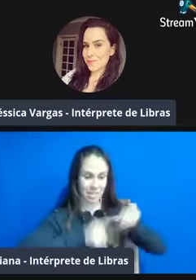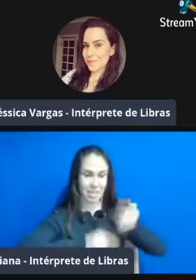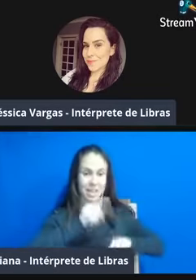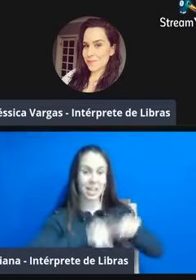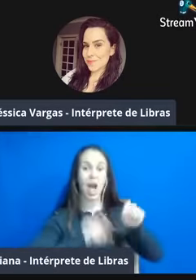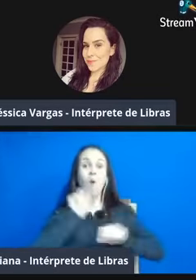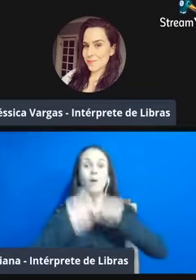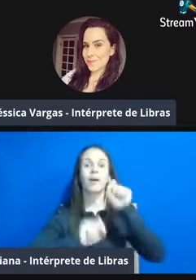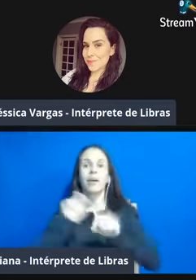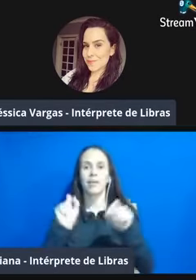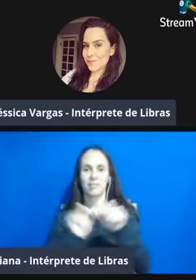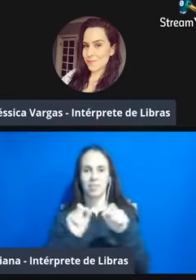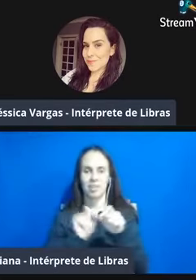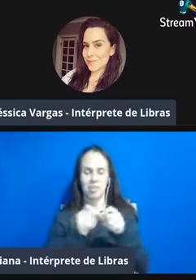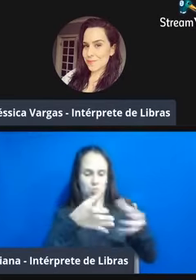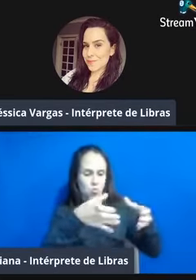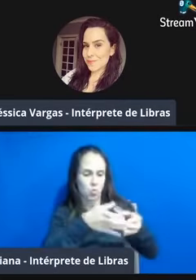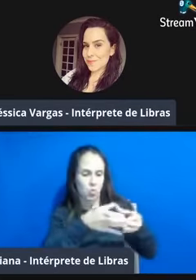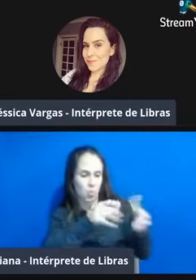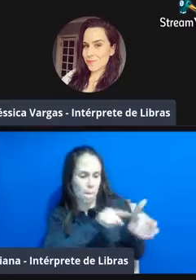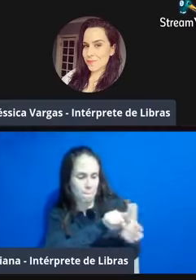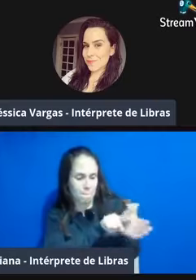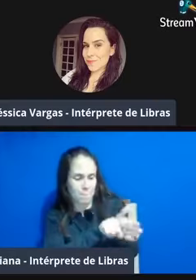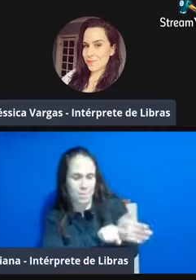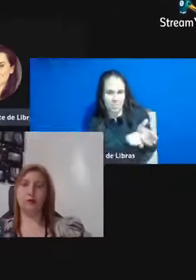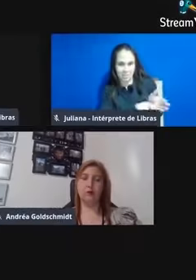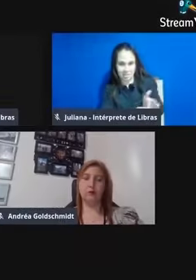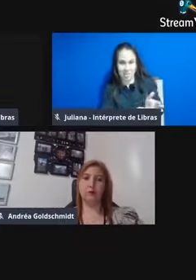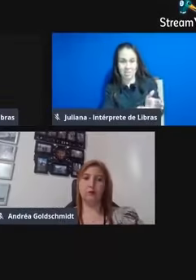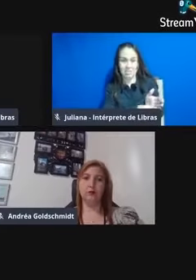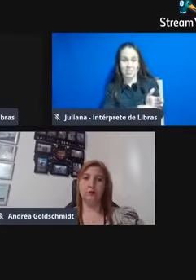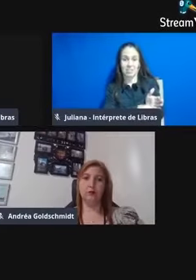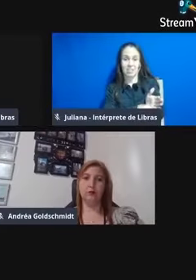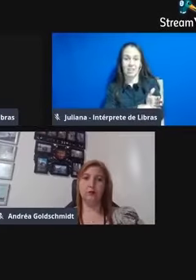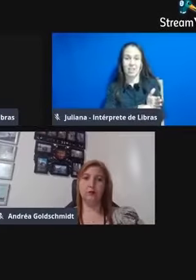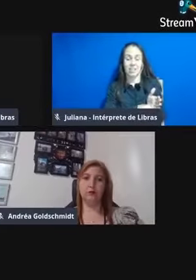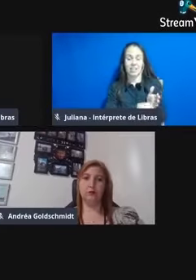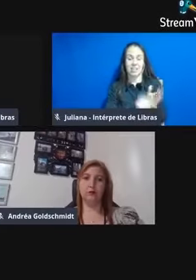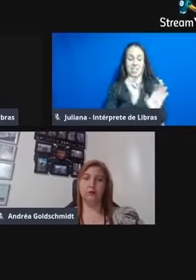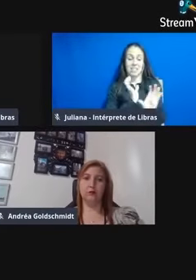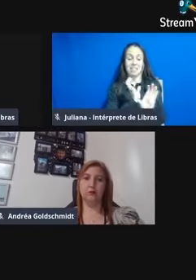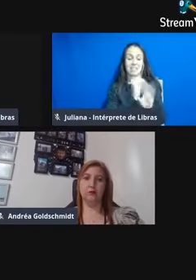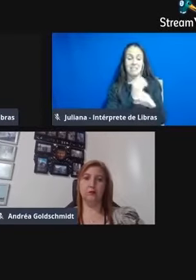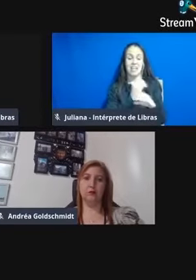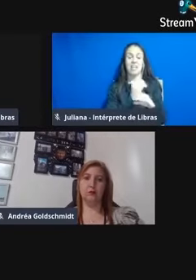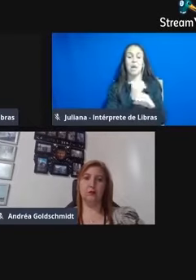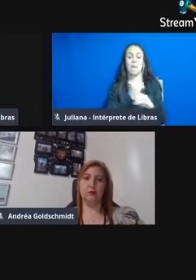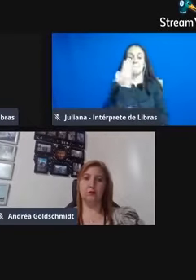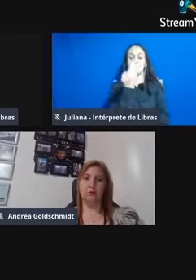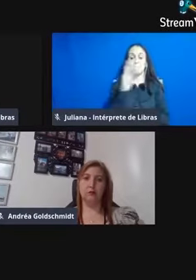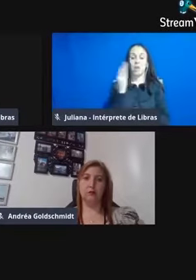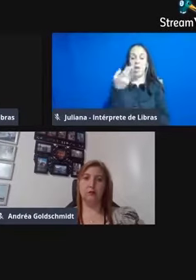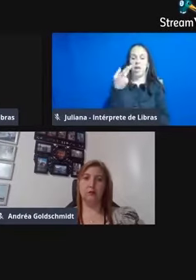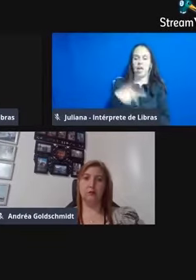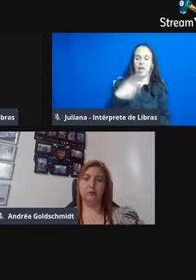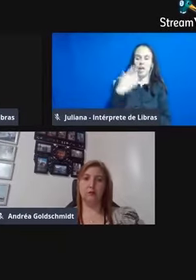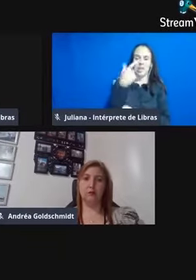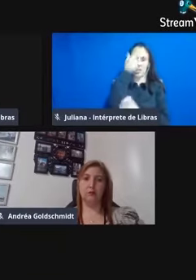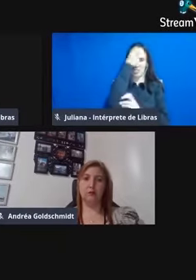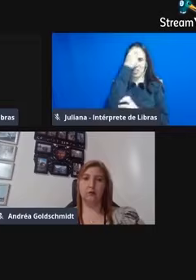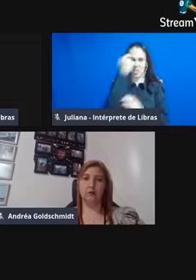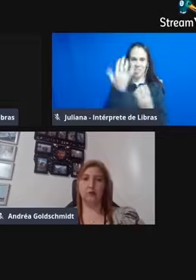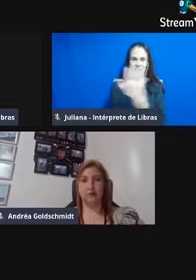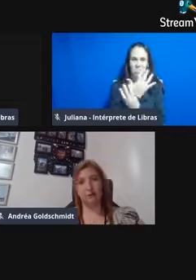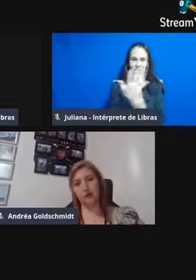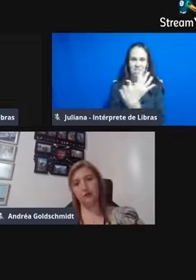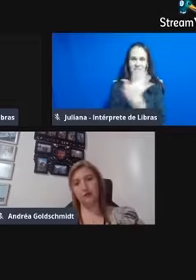Ensino em Ciências do curso de Ciências Biológicas da Universidade Federal de Santa Maria, Campus Palmeira